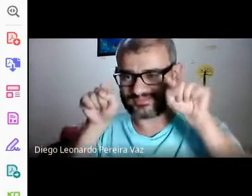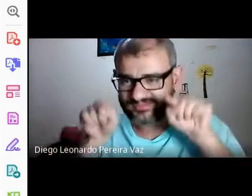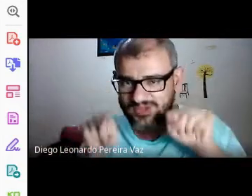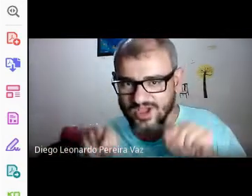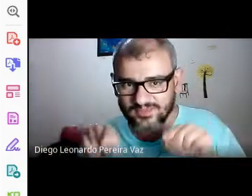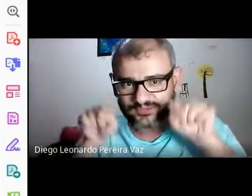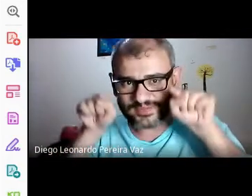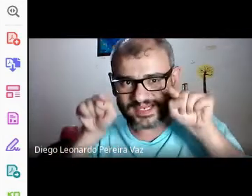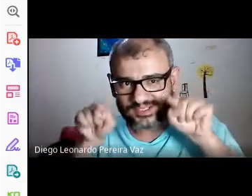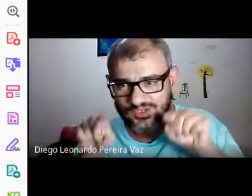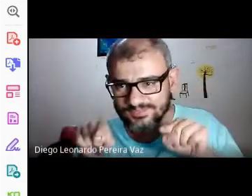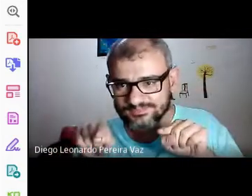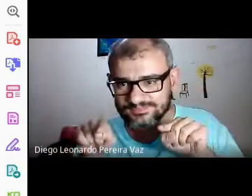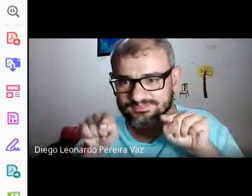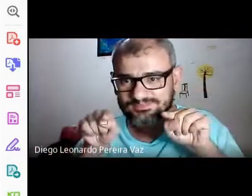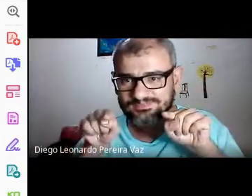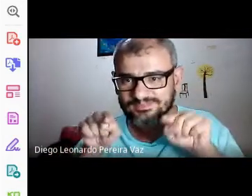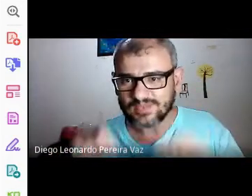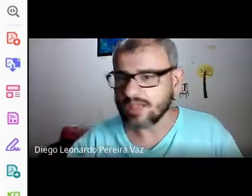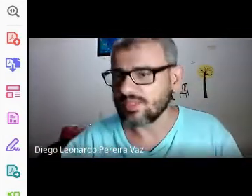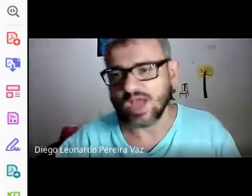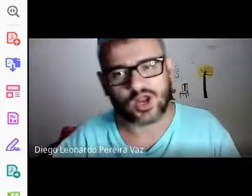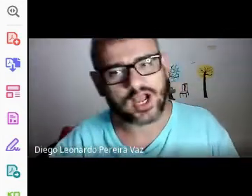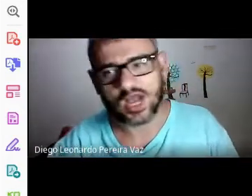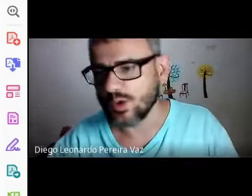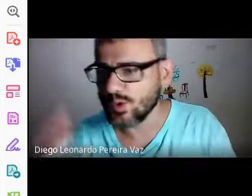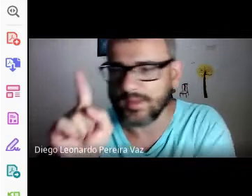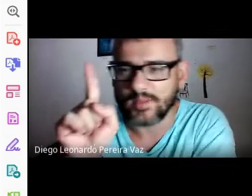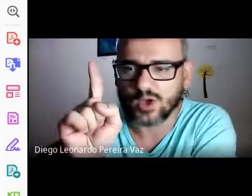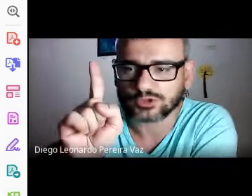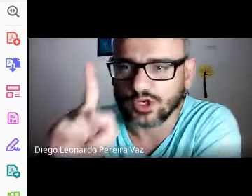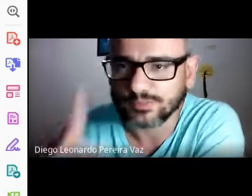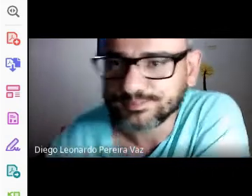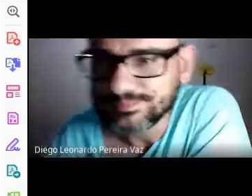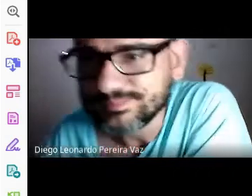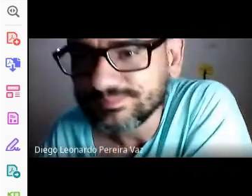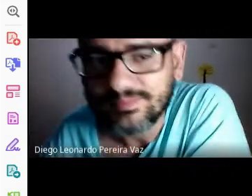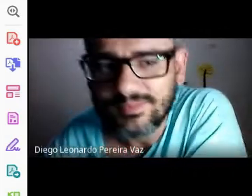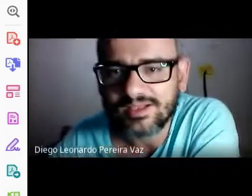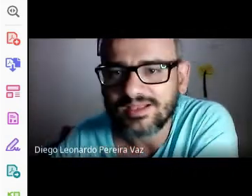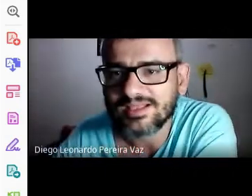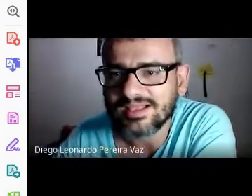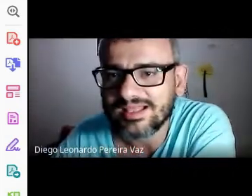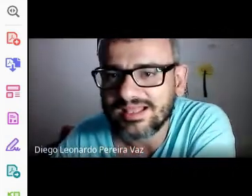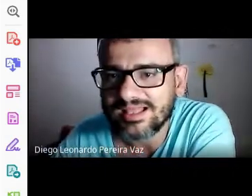Preparação. Analfabeto. Não é local o mamãozão.